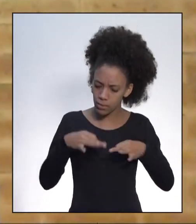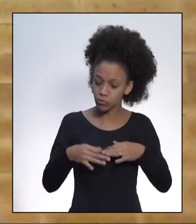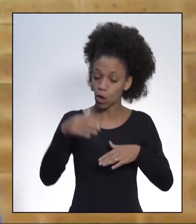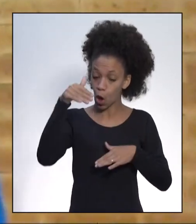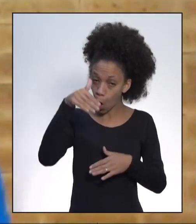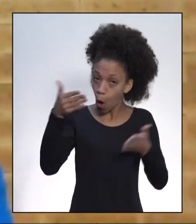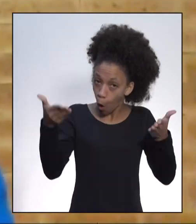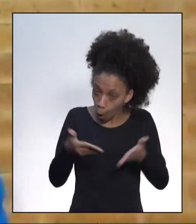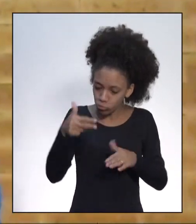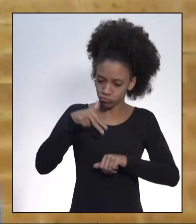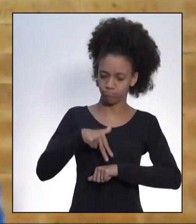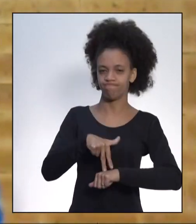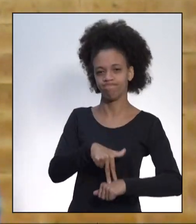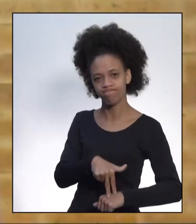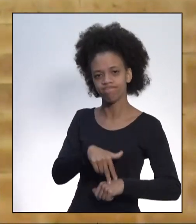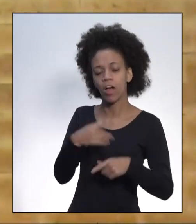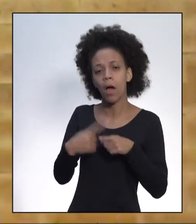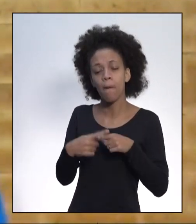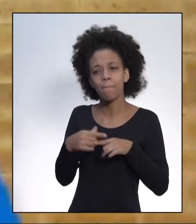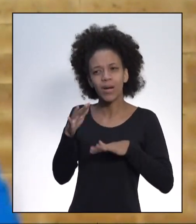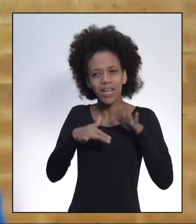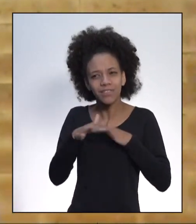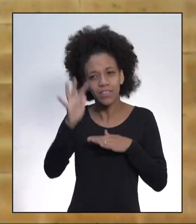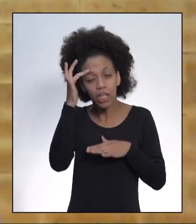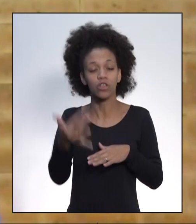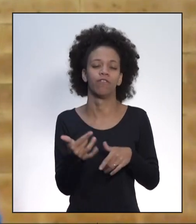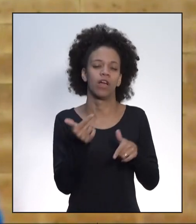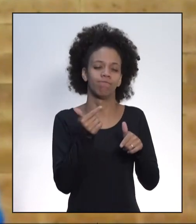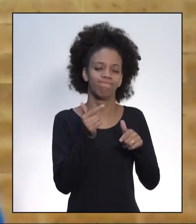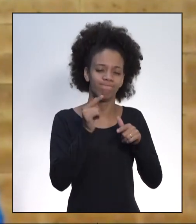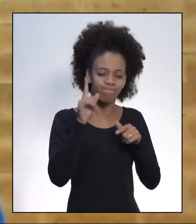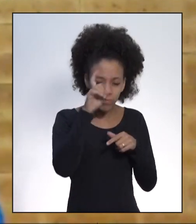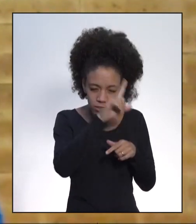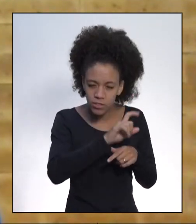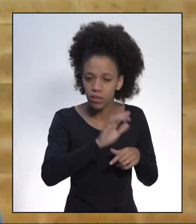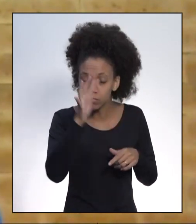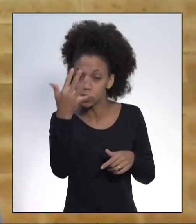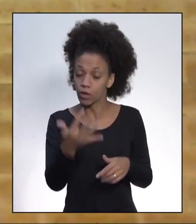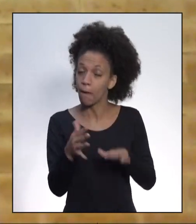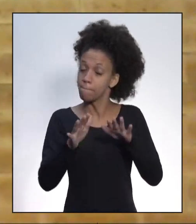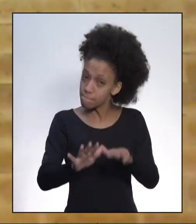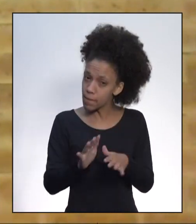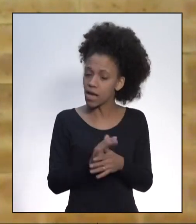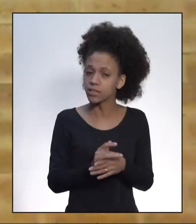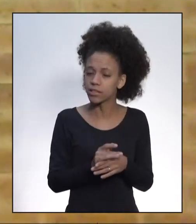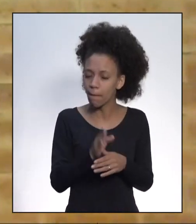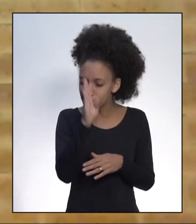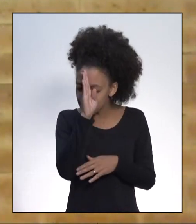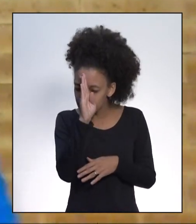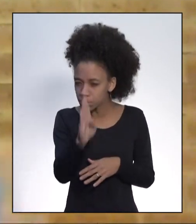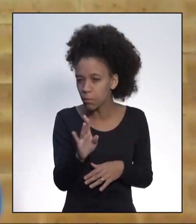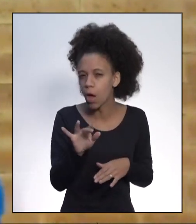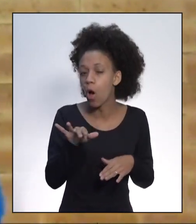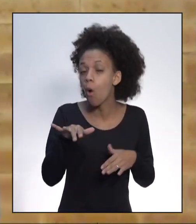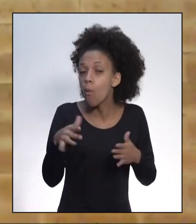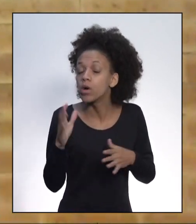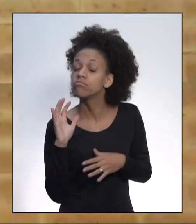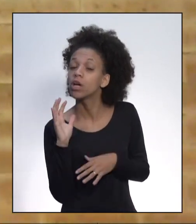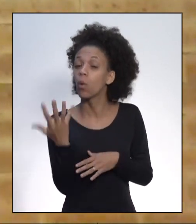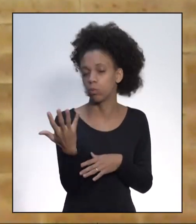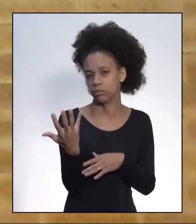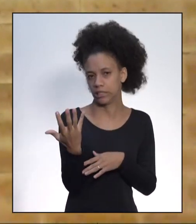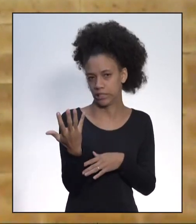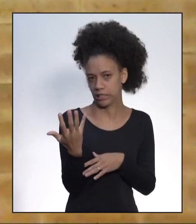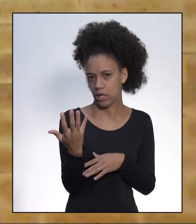eu estou hoje. Então eu tive que tomar decisões difíceis, né? E aí, principalmente, e aí quando isso aconteceu, quando deu tudo errado com essa empresa